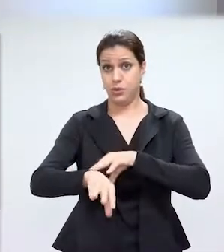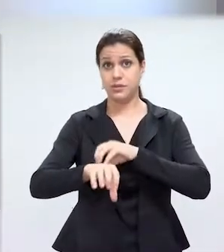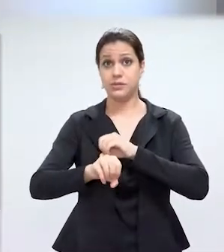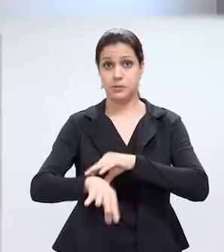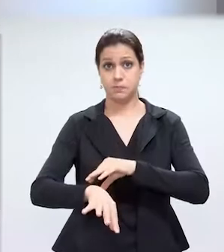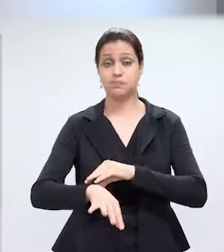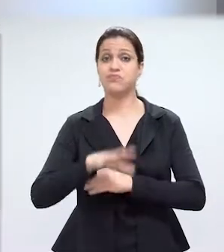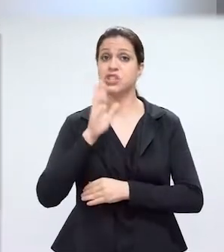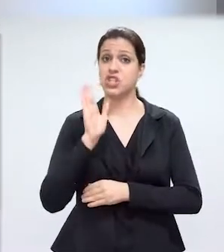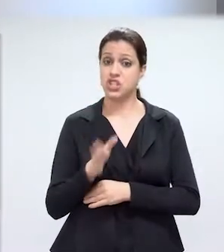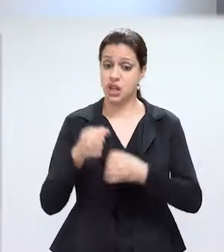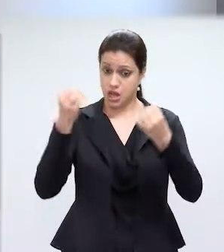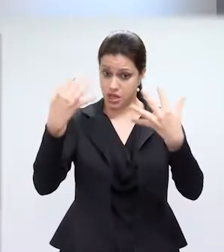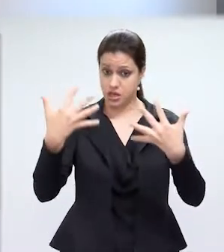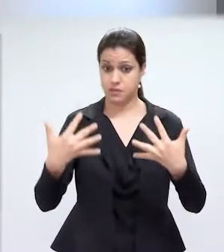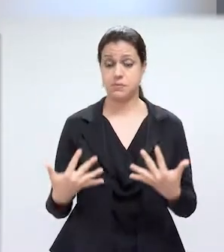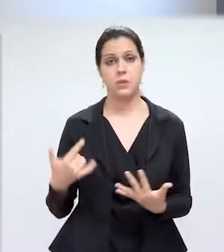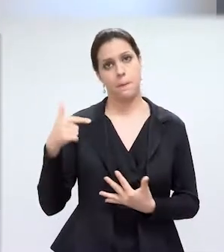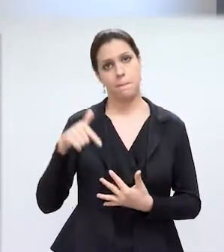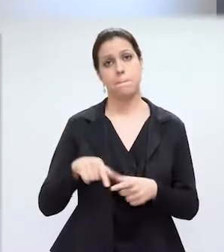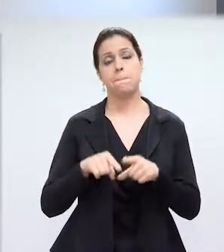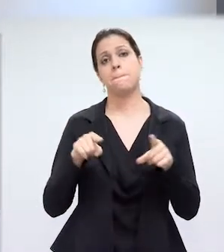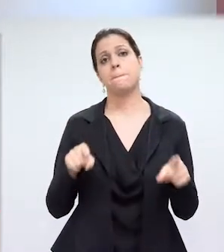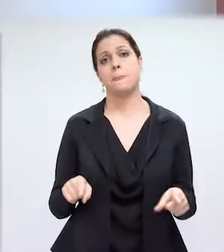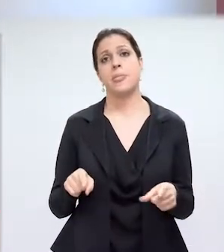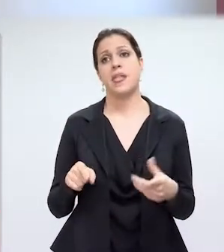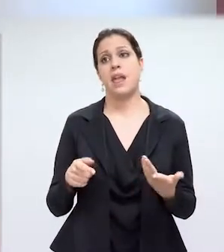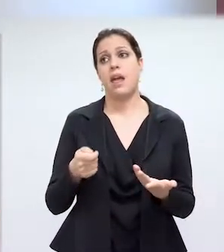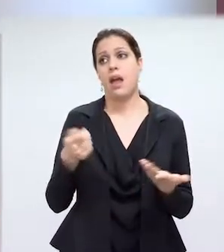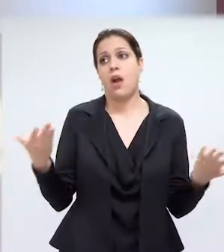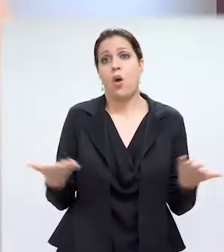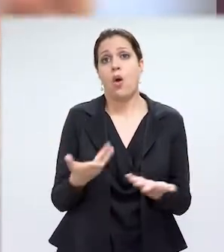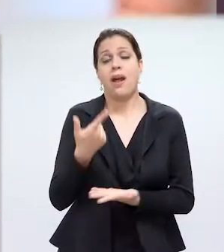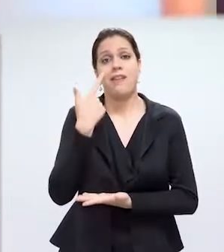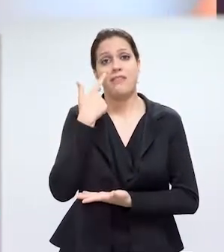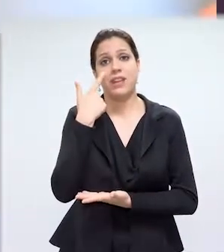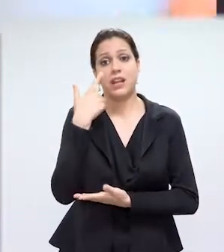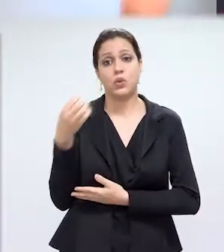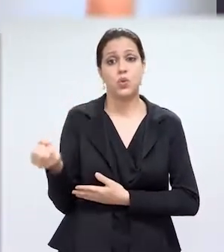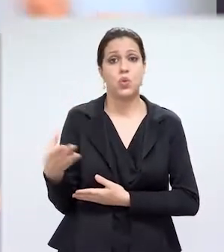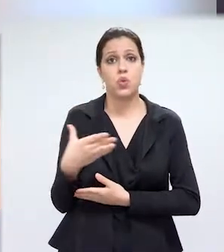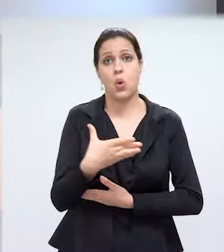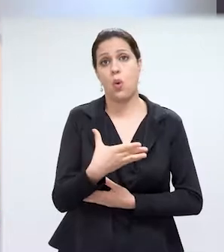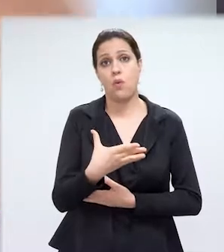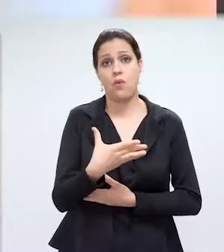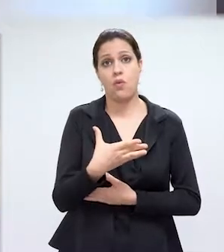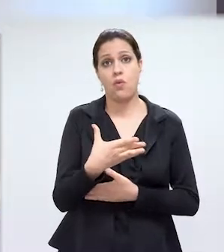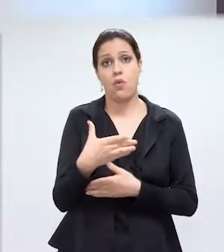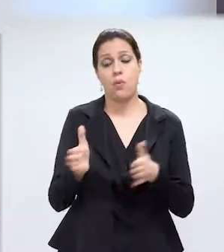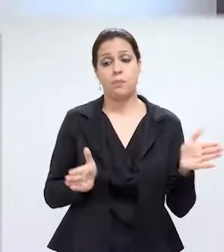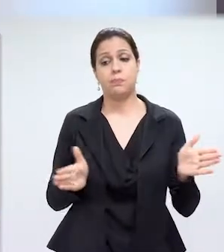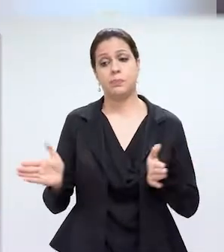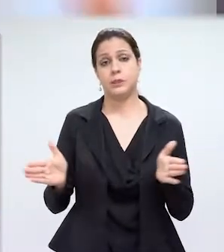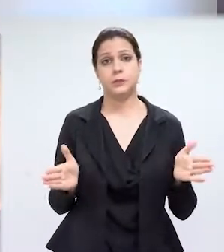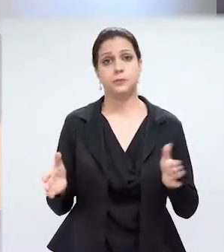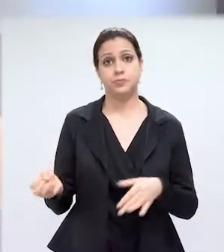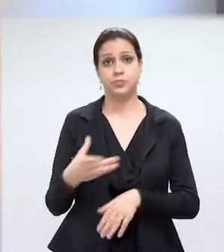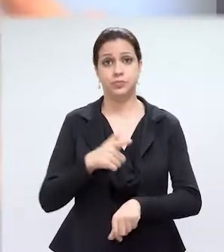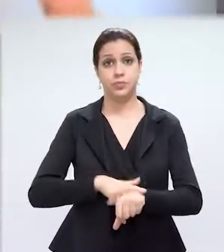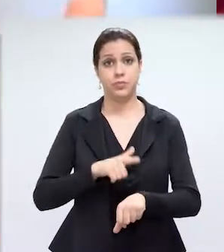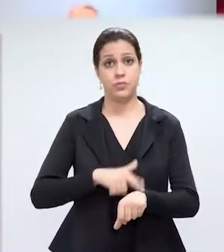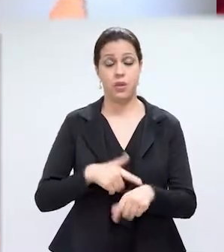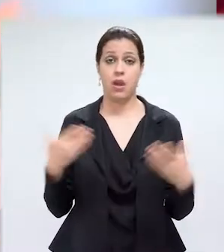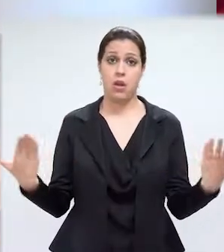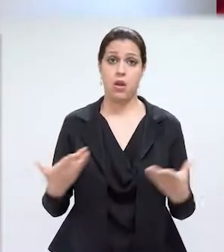da educação. Foi um assunto já abordado por nós, mas já que estamos aí prevendo um novo ciclo, né,